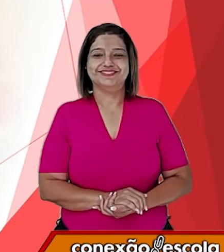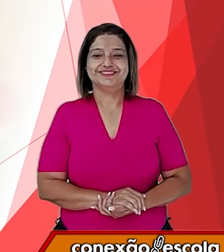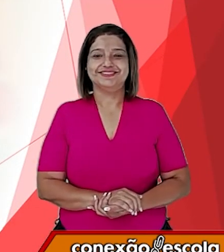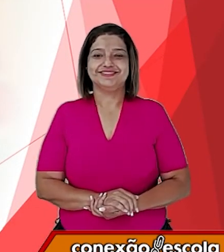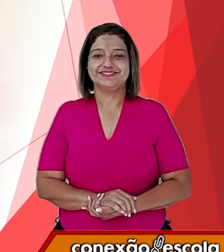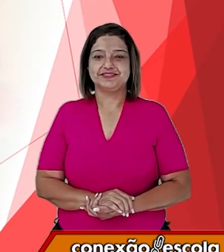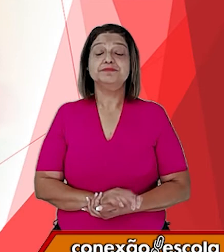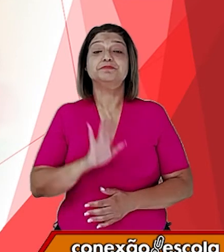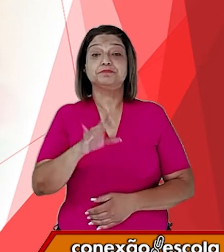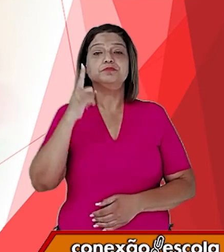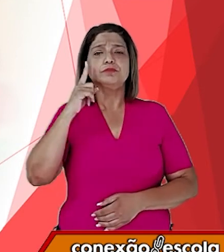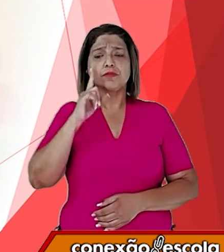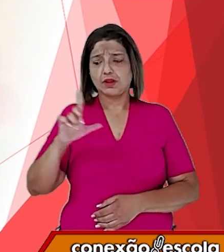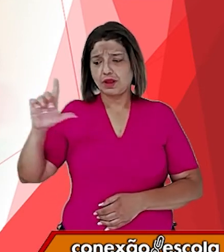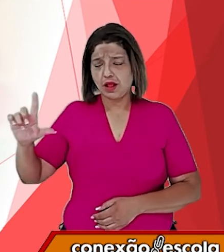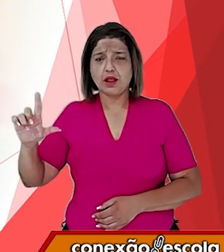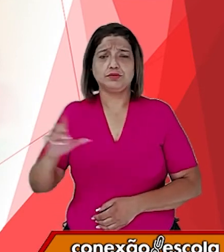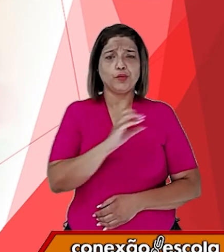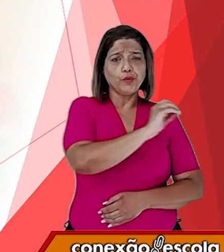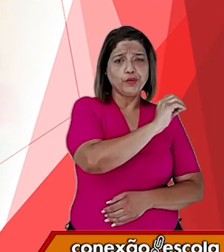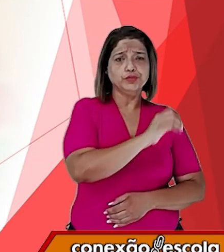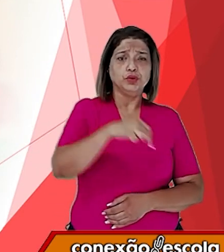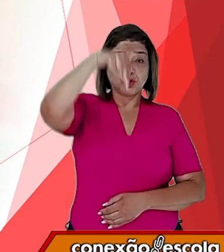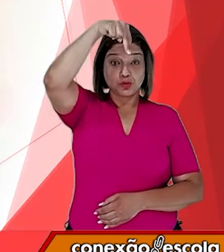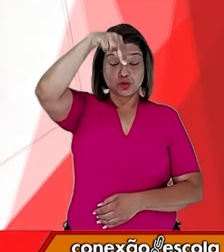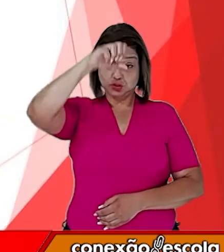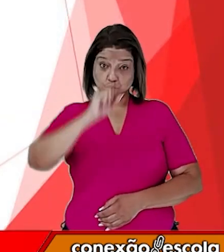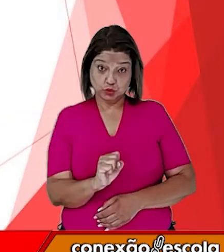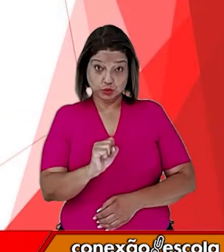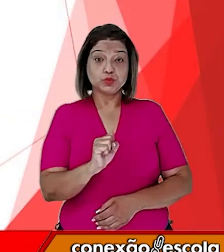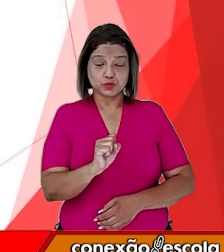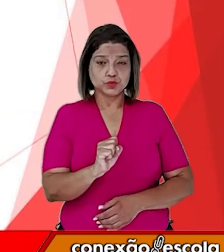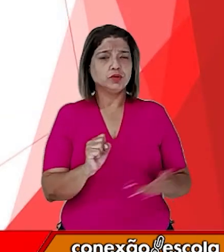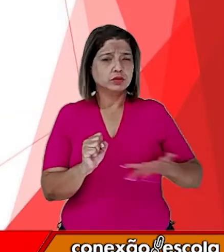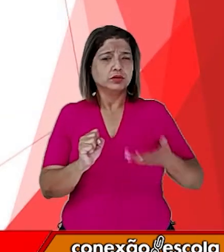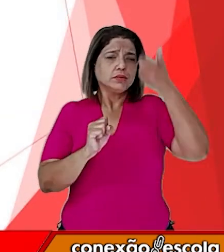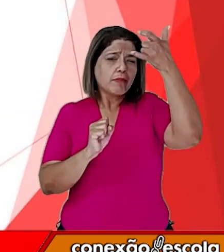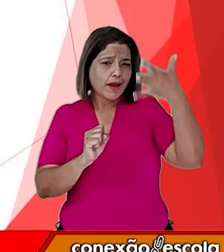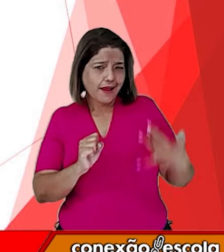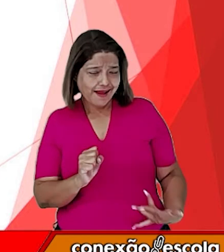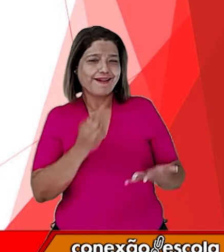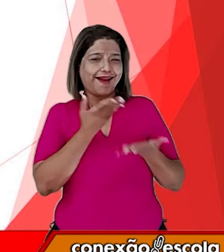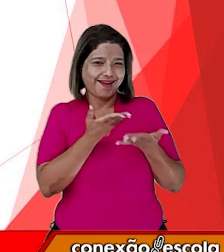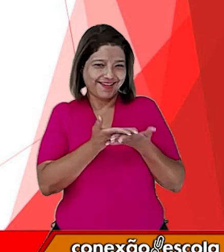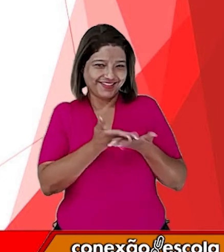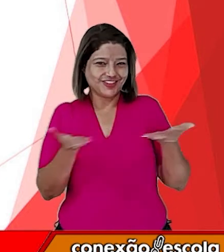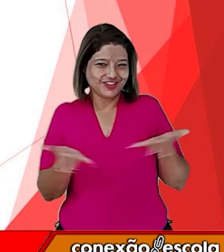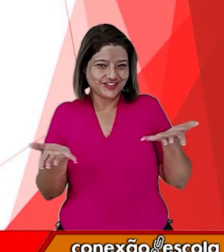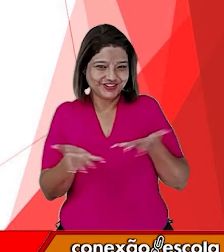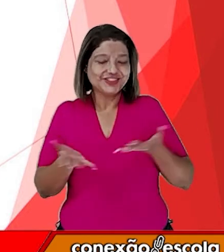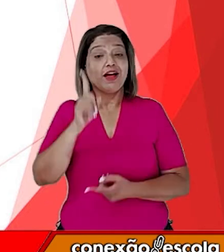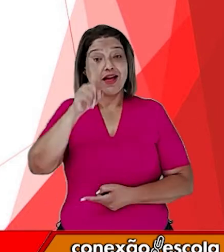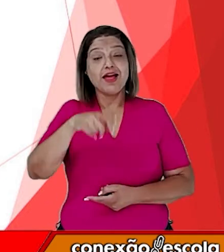Bem, gente, o leste, oeste, norte e sul, que temos falado desde o início da aula, são